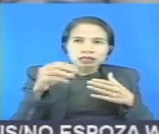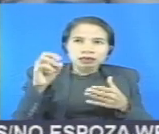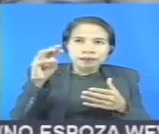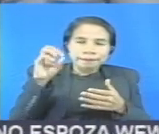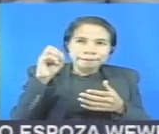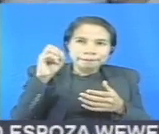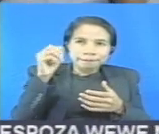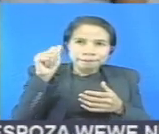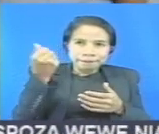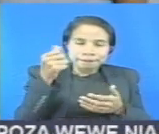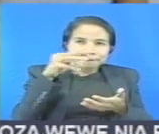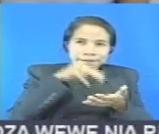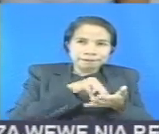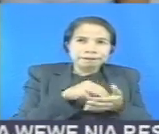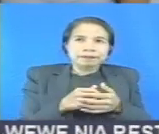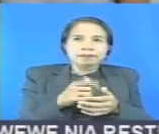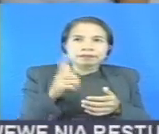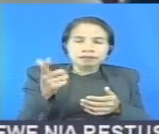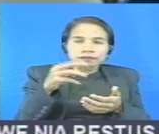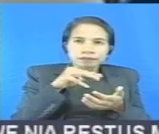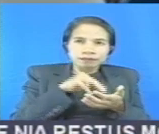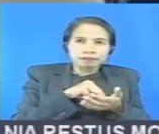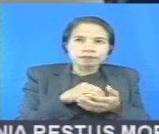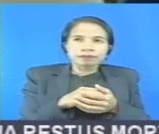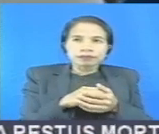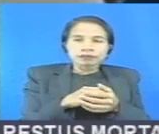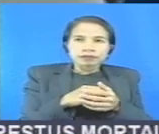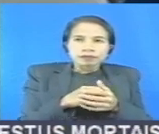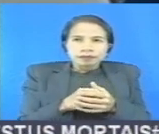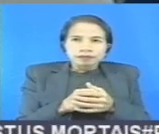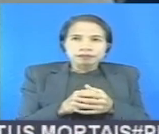milhões sanulo recimento ou ruanulo. Rony Silva, Jerônimo Maunuba, RTTL.